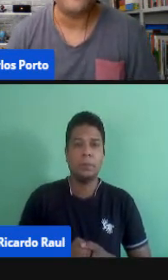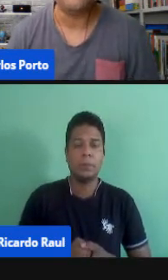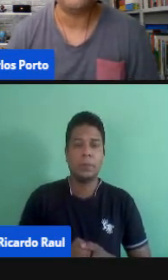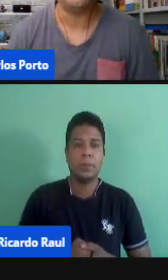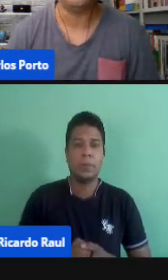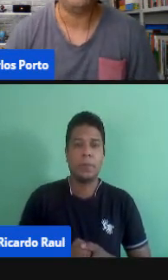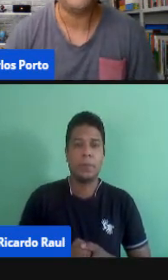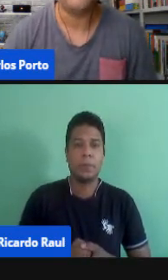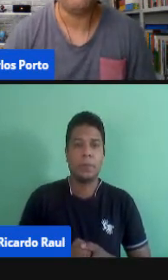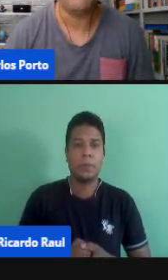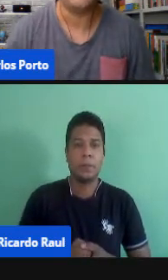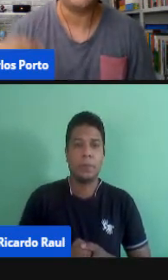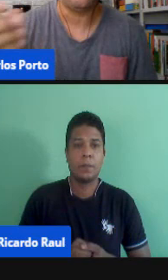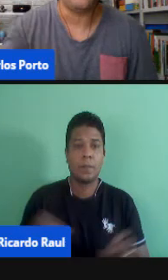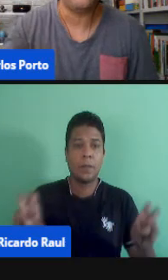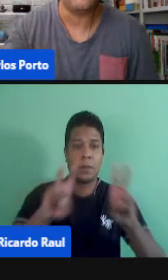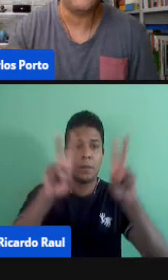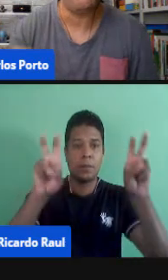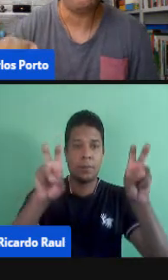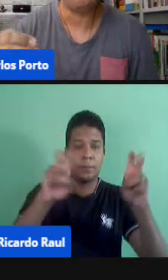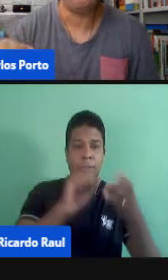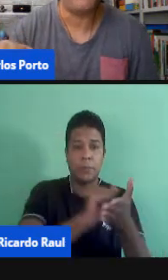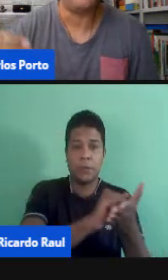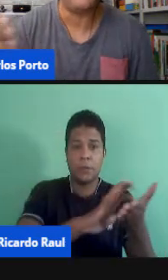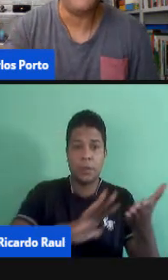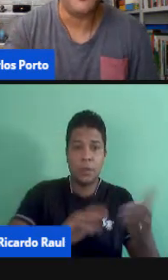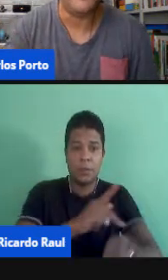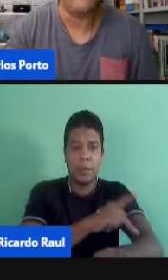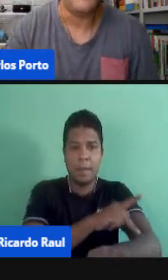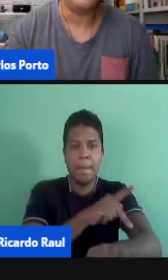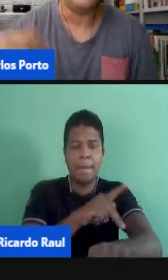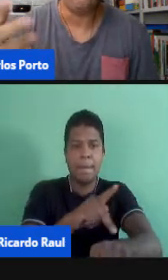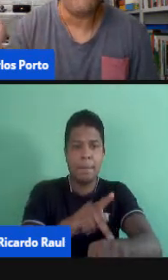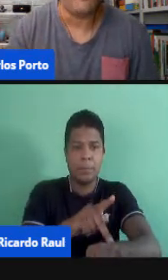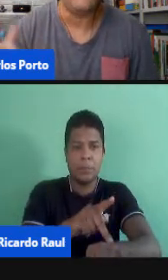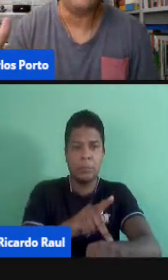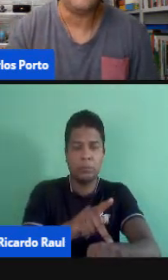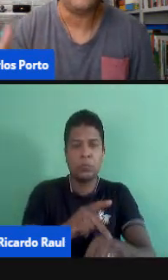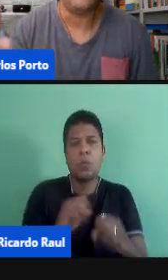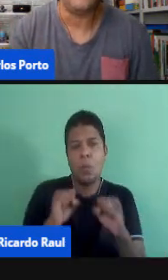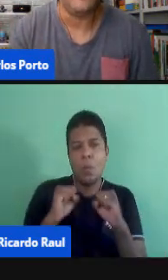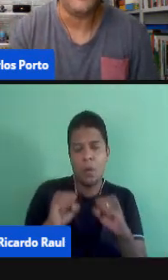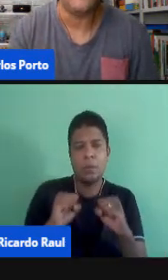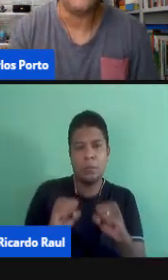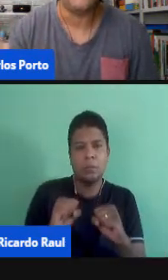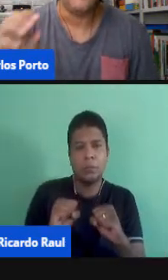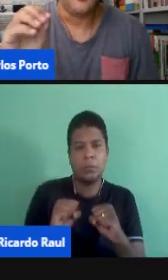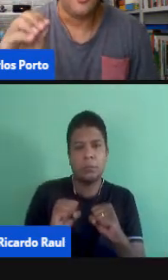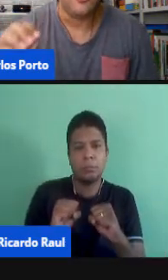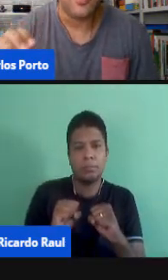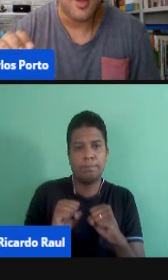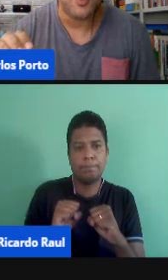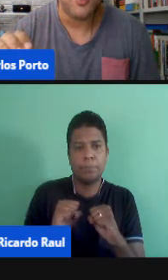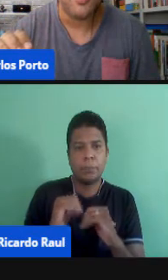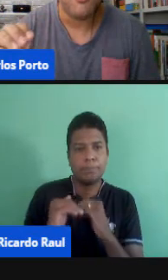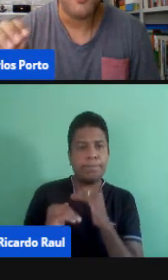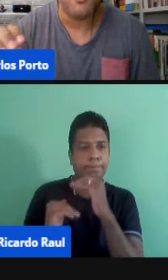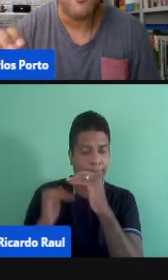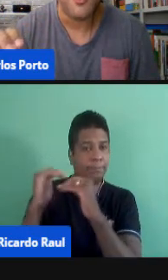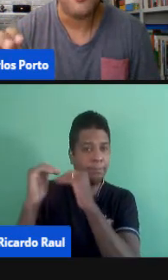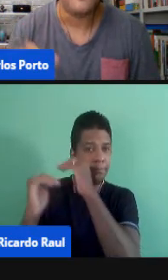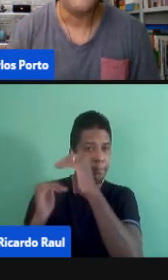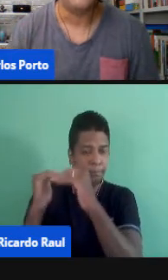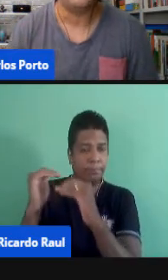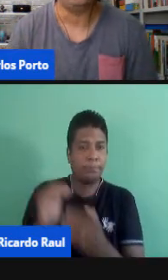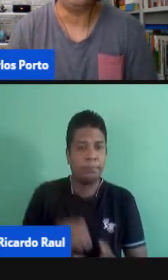falar um pouquinho sobre as atividades pedagógicas que possibilitam e podem ser construídas. Ressalto, mais